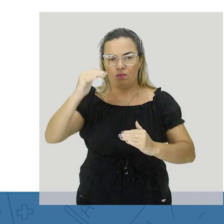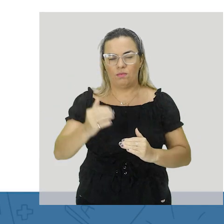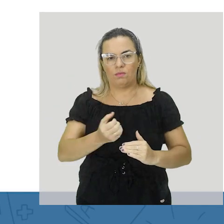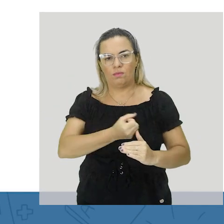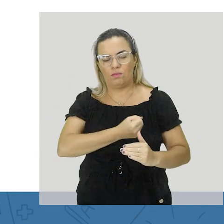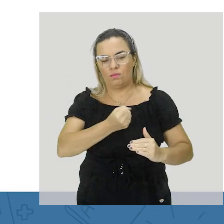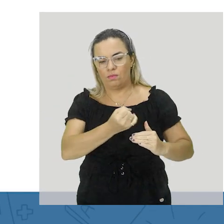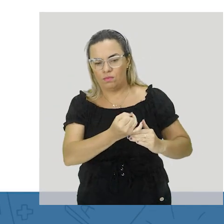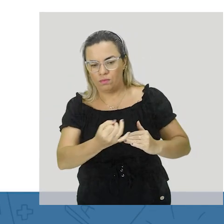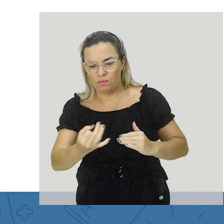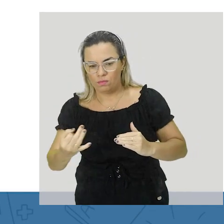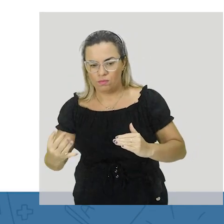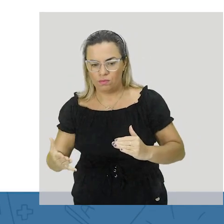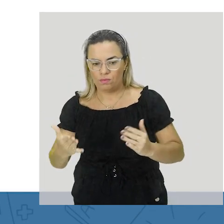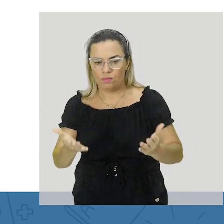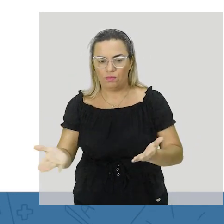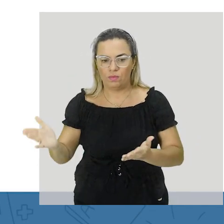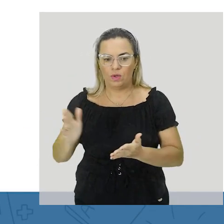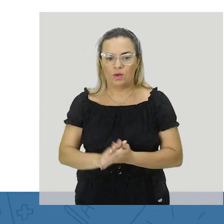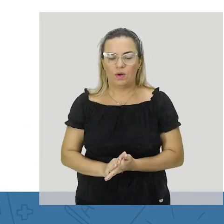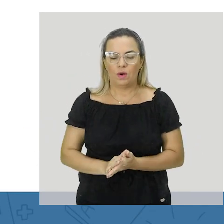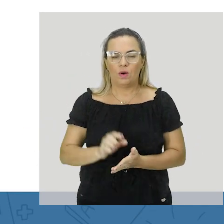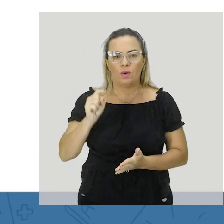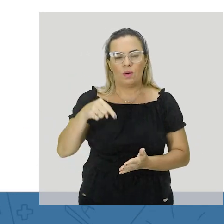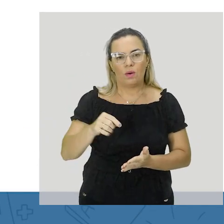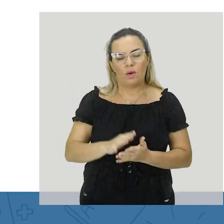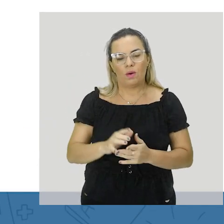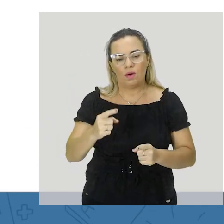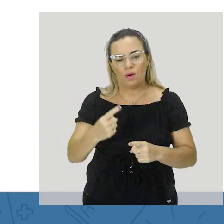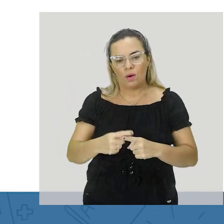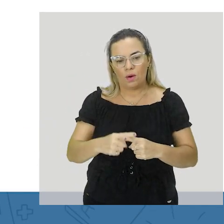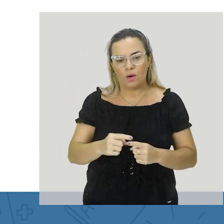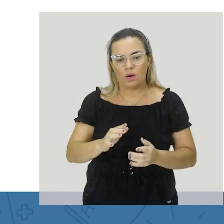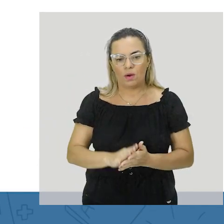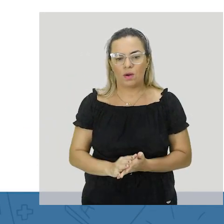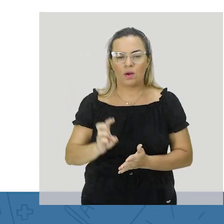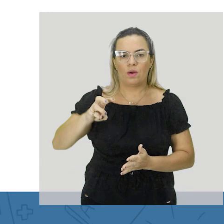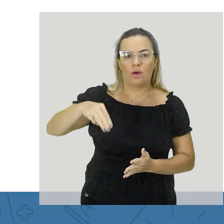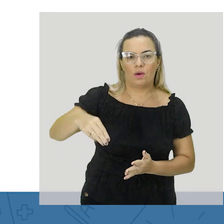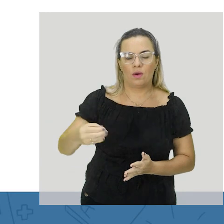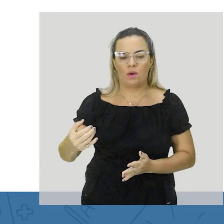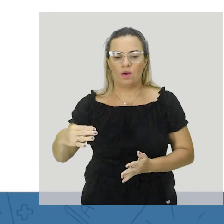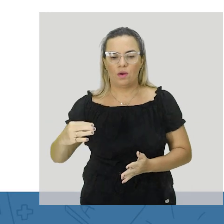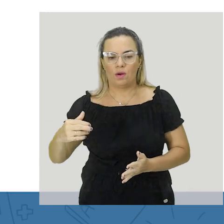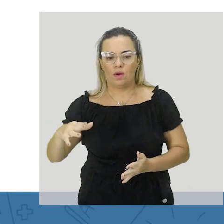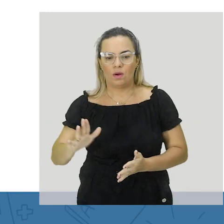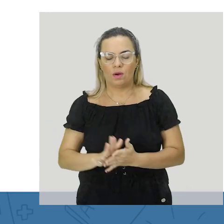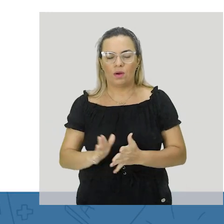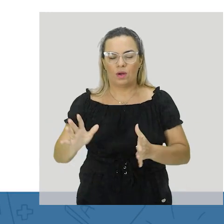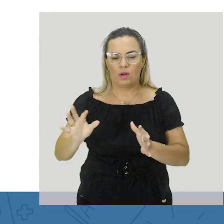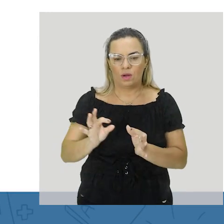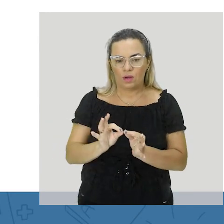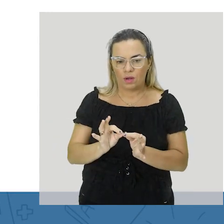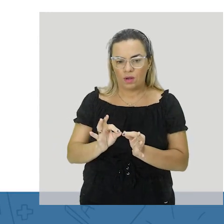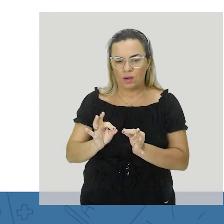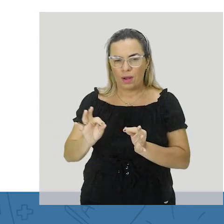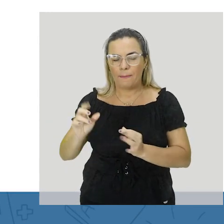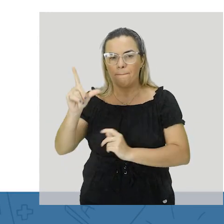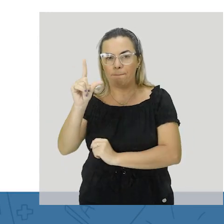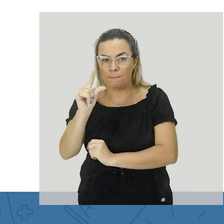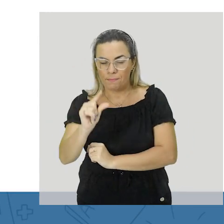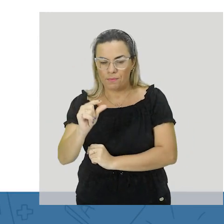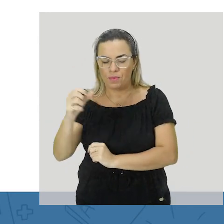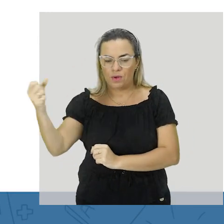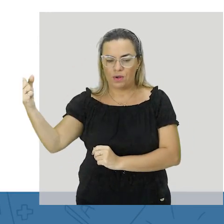Eris, né? Então, Mercúrio é o que está mais próximo do Sol, é a distância média menor, e Eris, né, é a distância